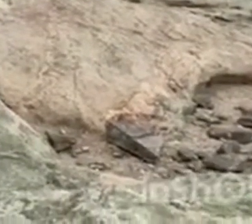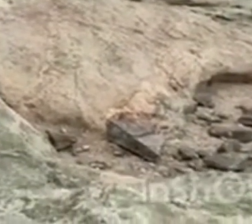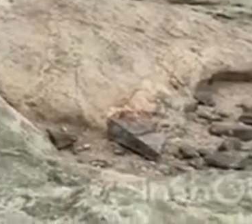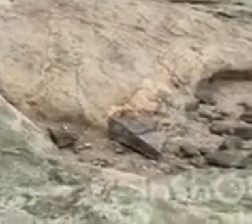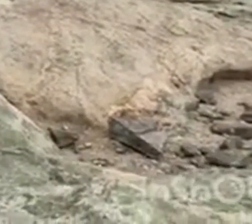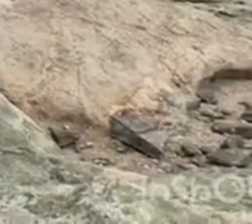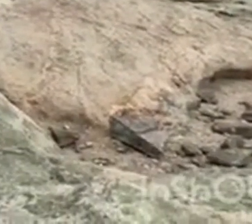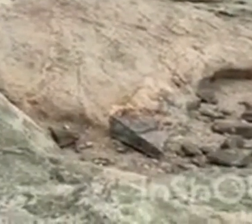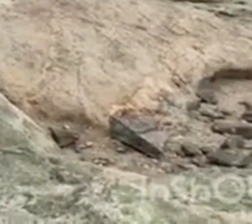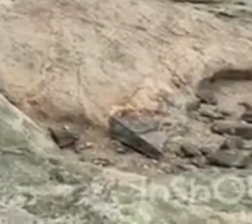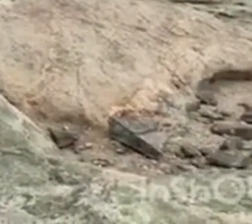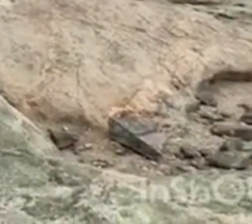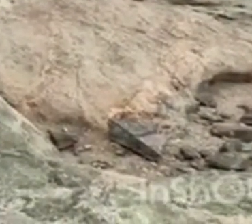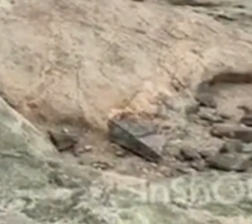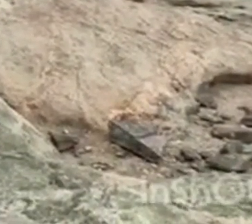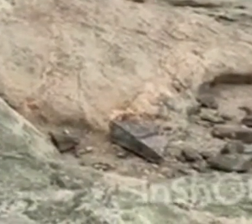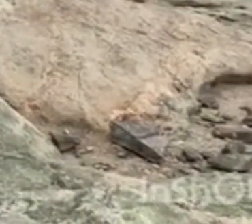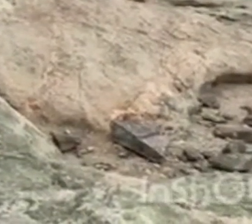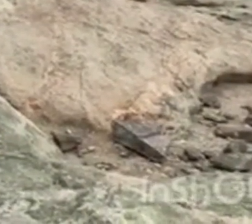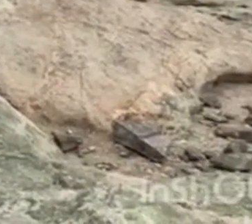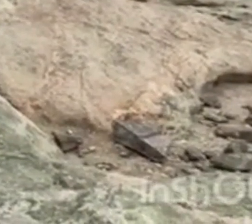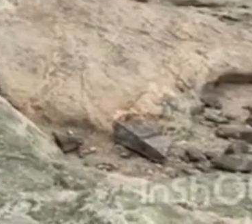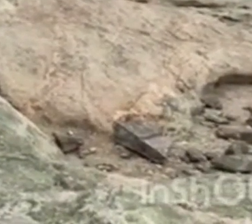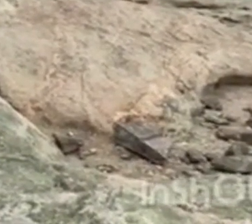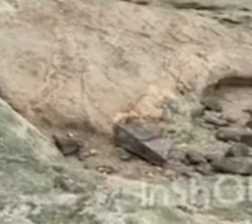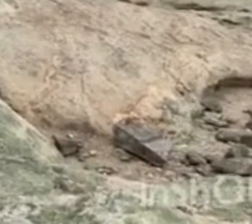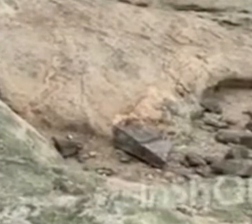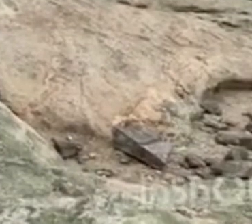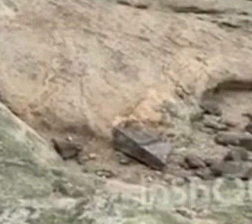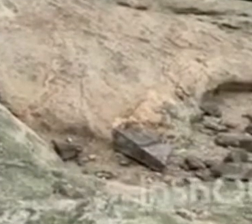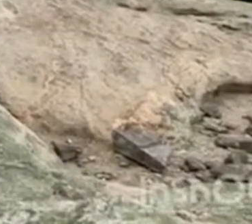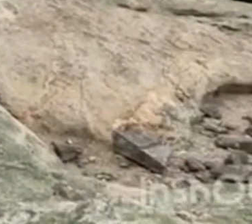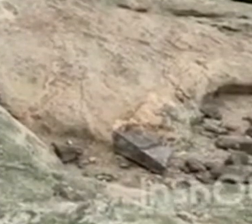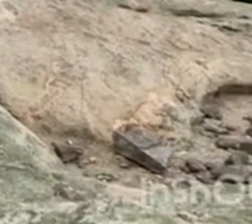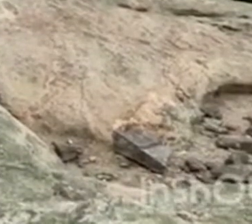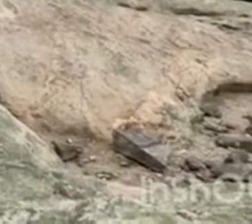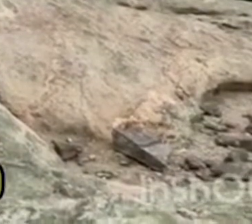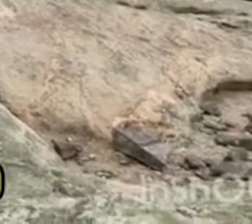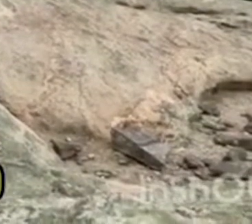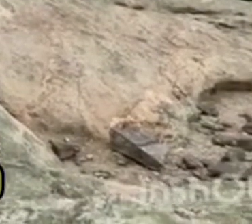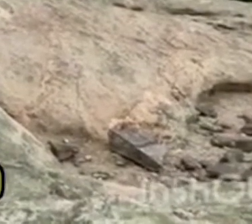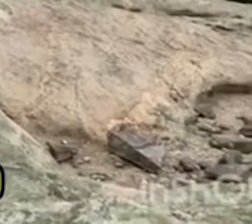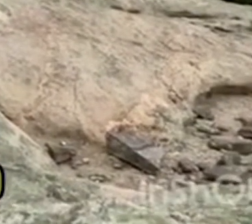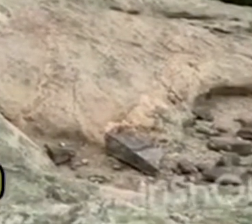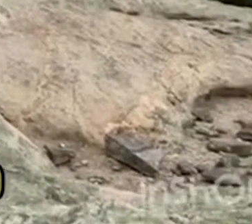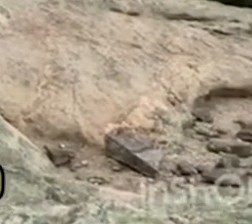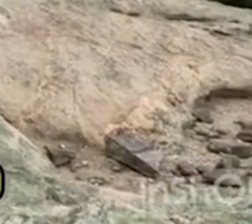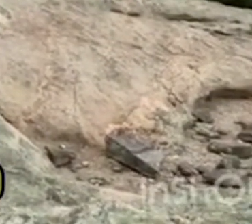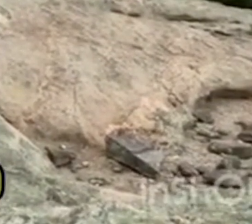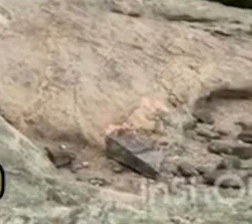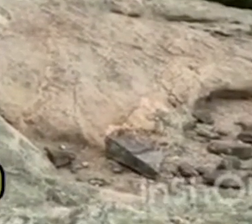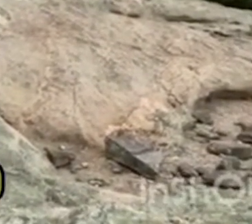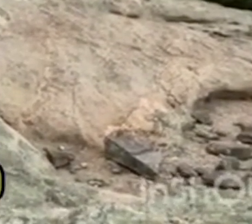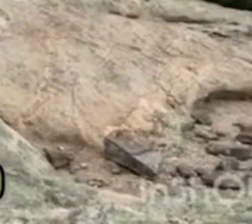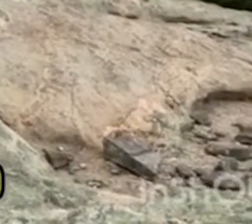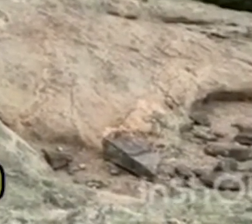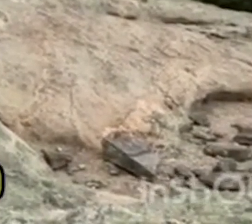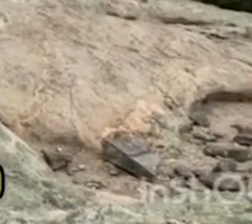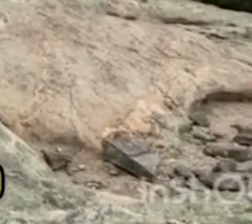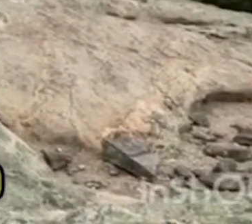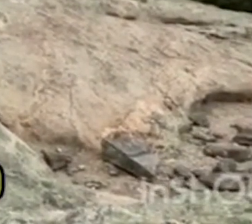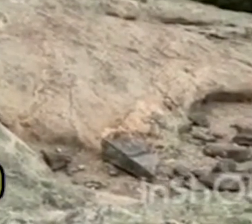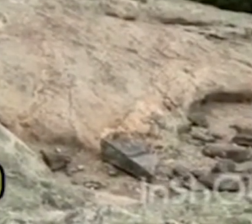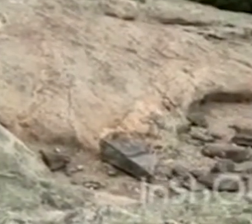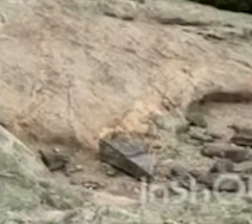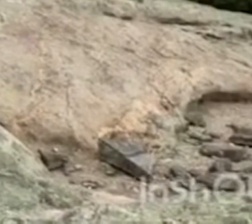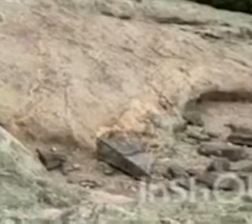e agradecermos com fé. O nome do meteorito, eu sei bem como é que é. Foi no dia do estrondo, e aqui o